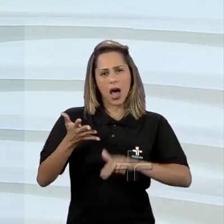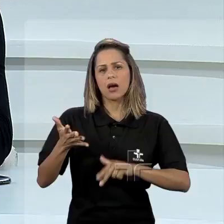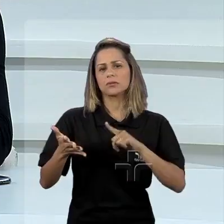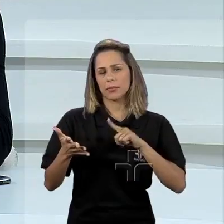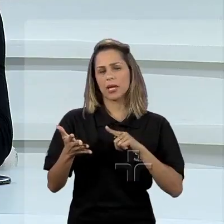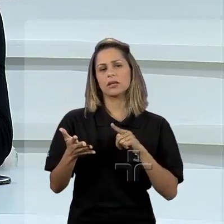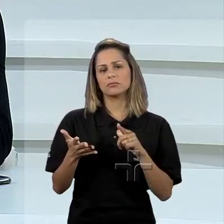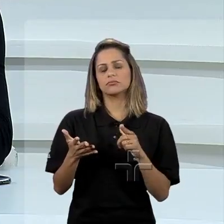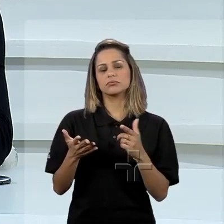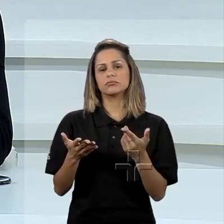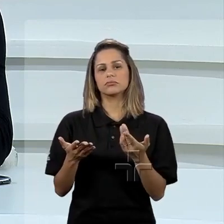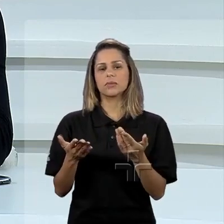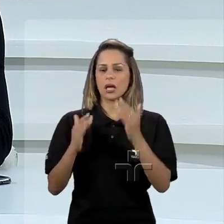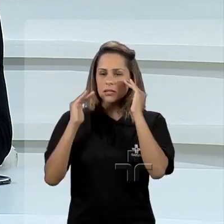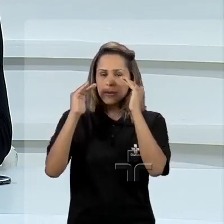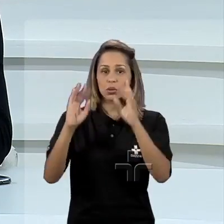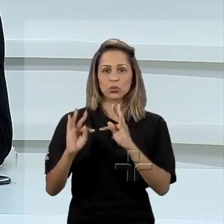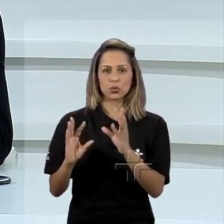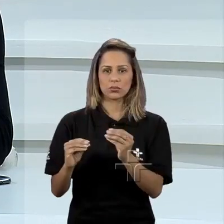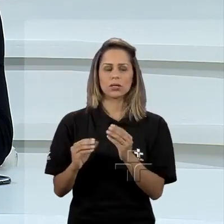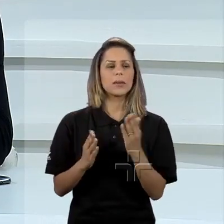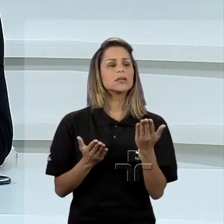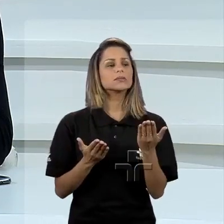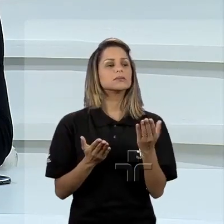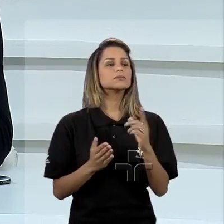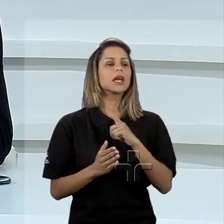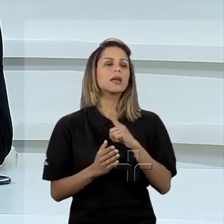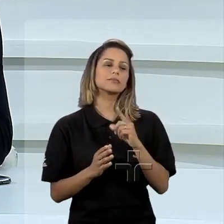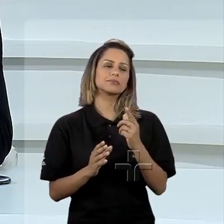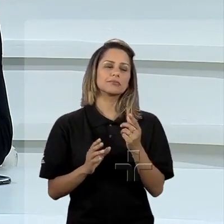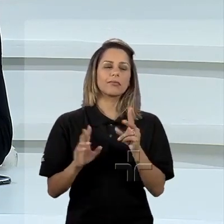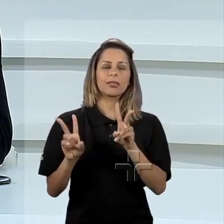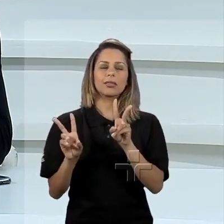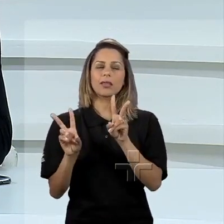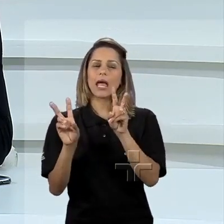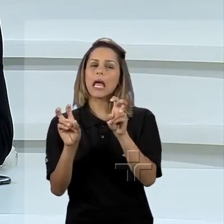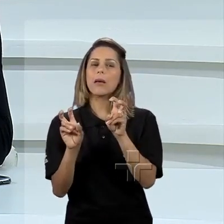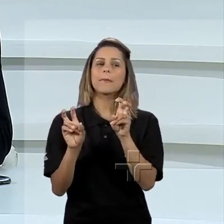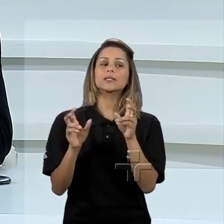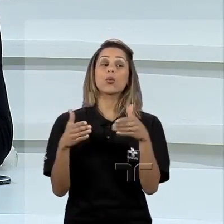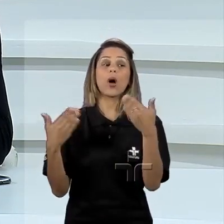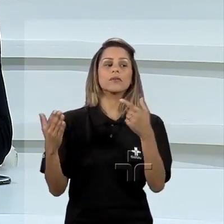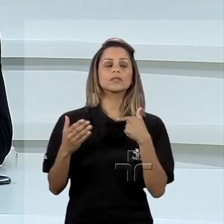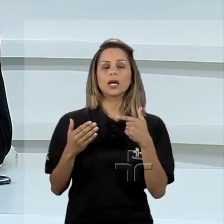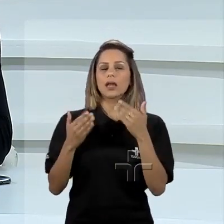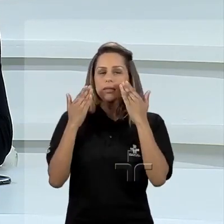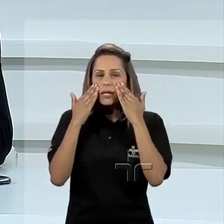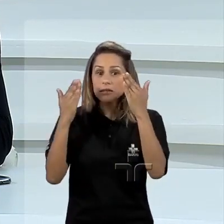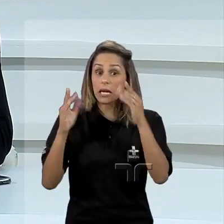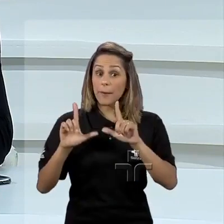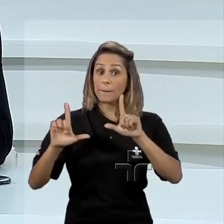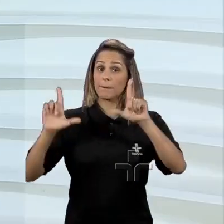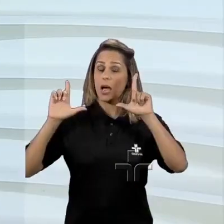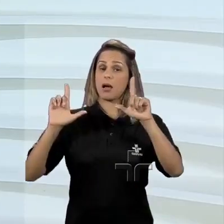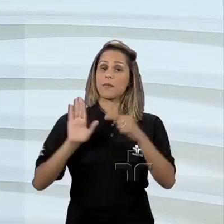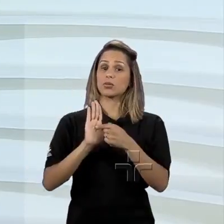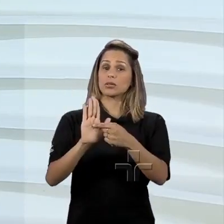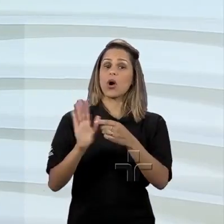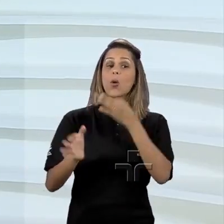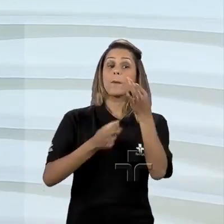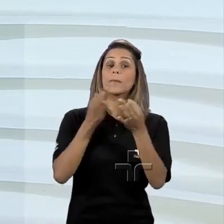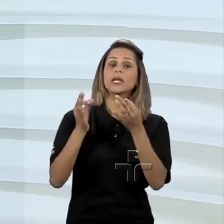injustiça. Quais são essas certas questões que o senhor gostaria de destacar e que as suas posições não coincidem? Por exemplo, na